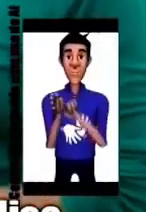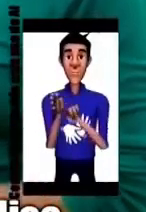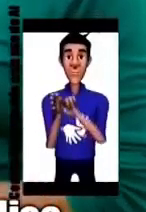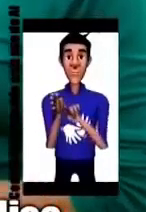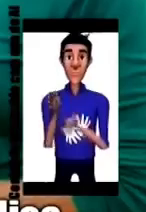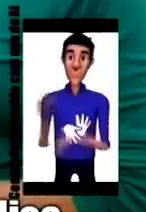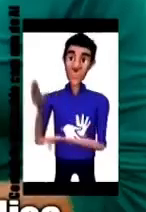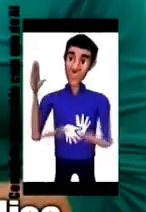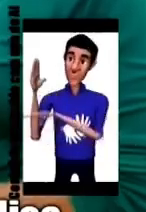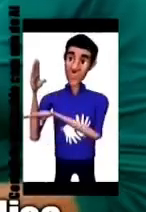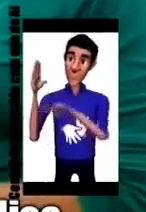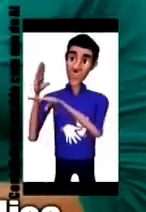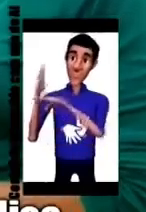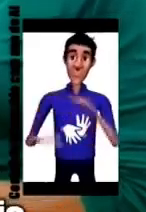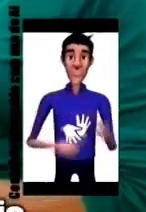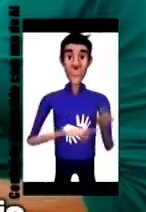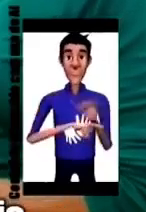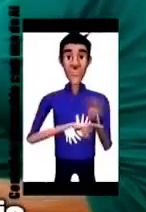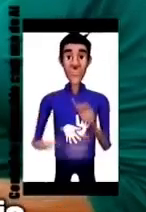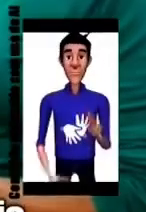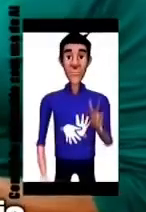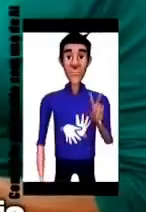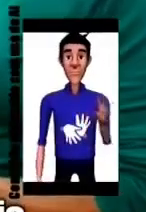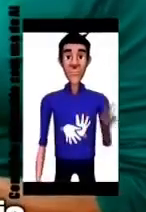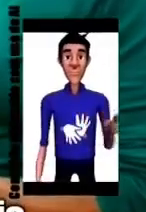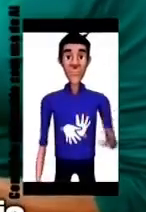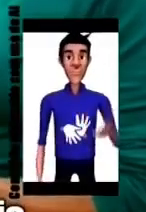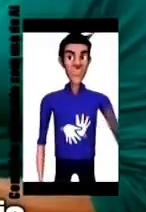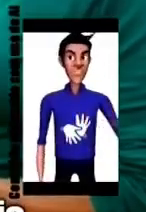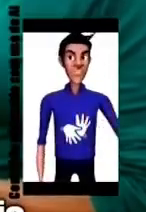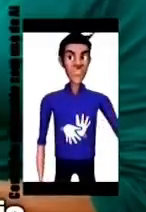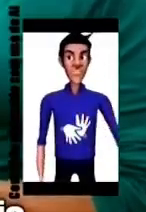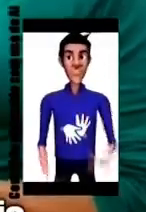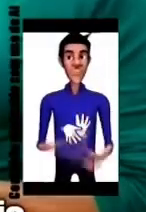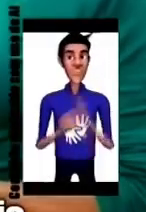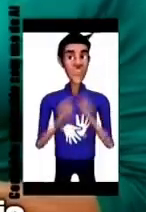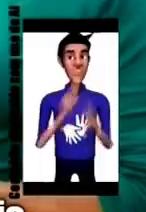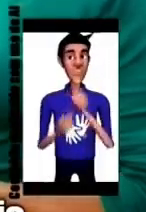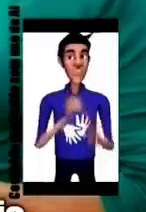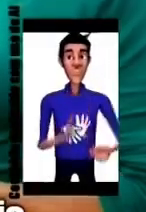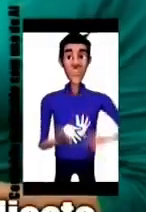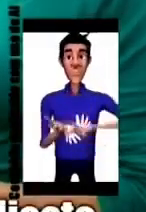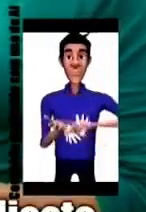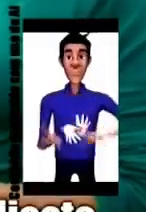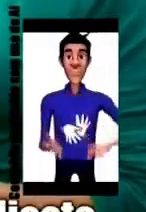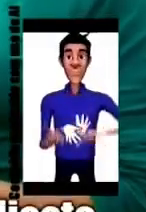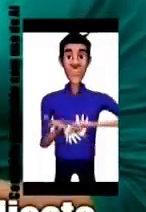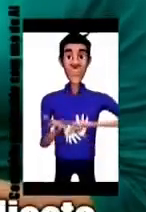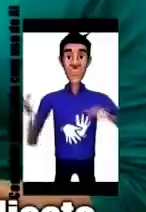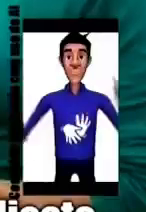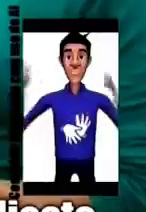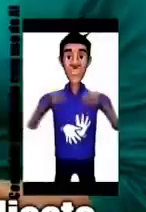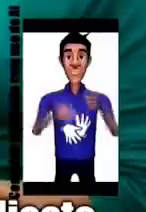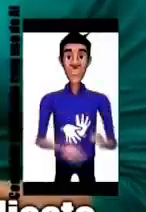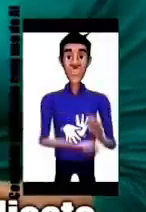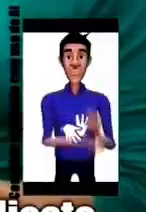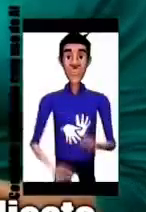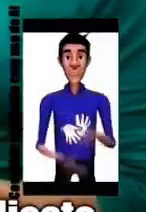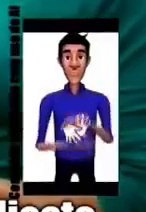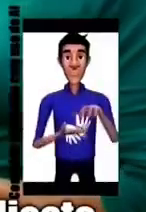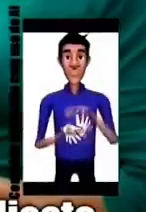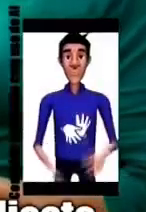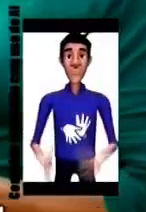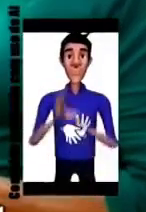educação mais reivindica? Questão do piso. E os gestores, os dois, sempre recusaram em dialogar